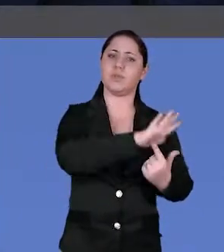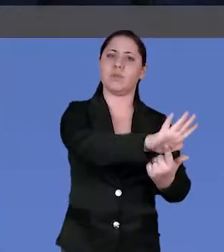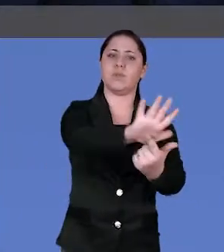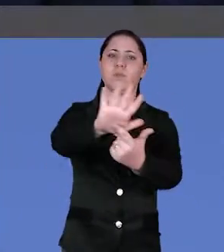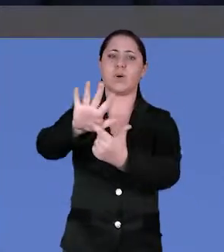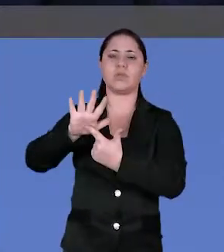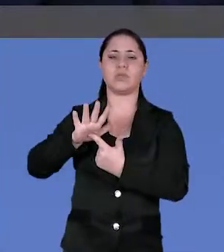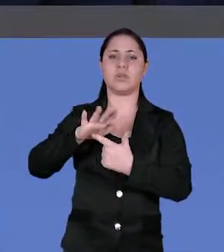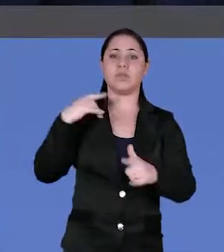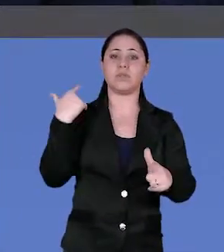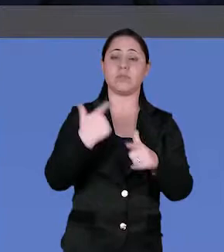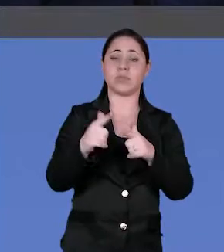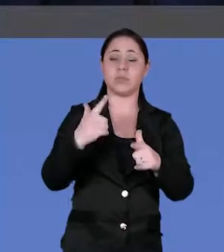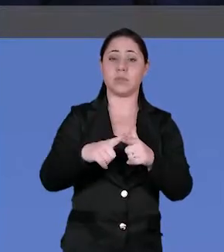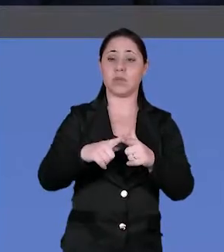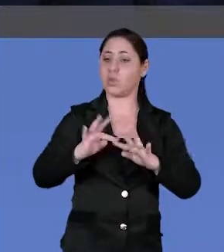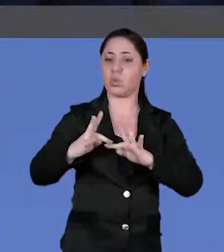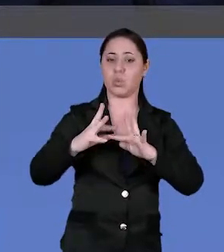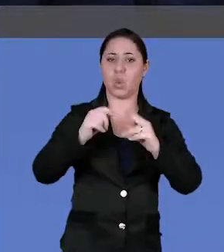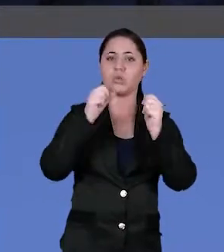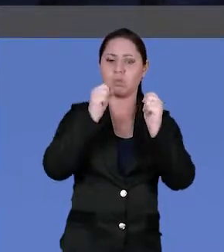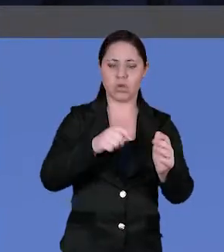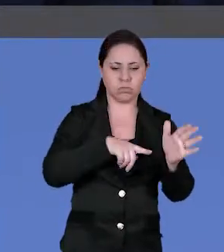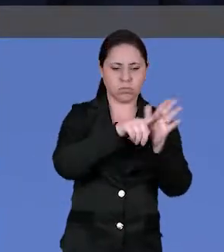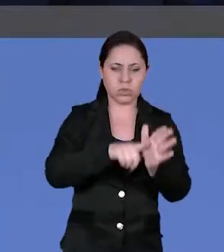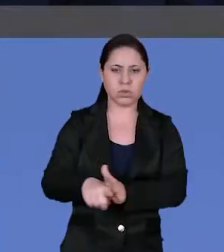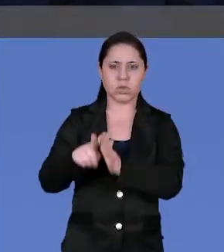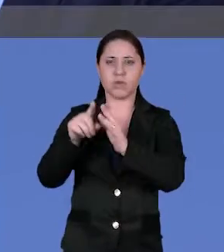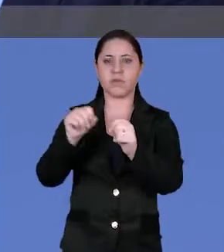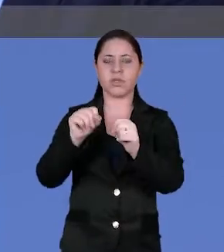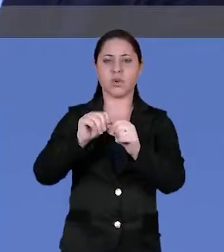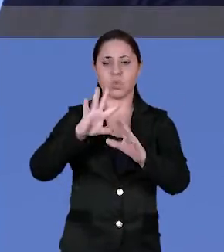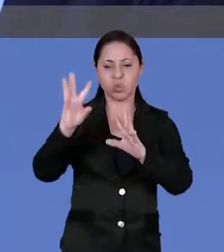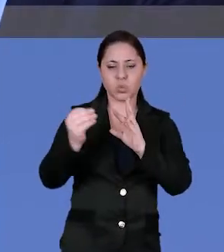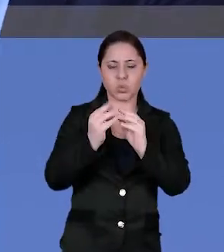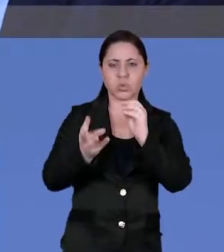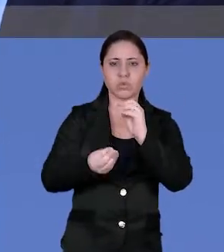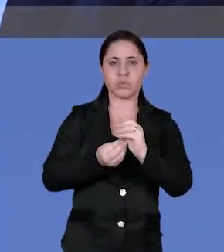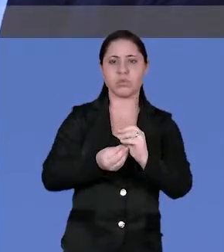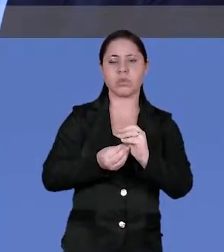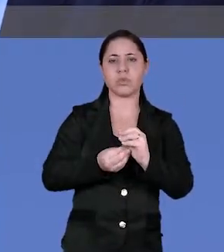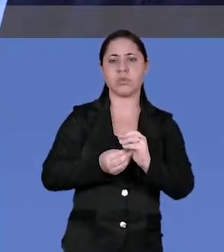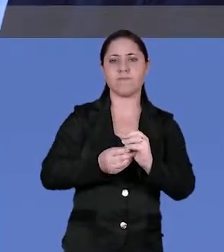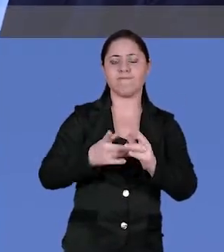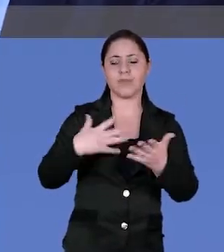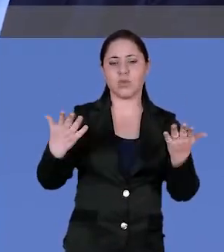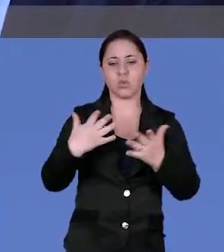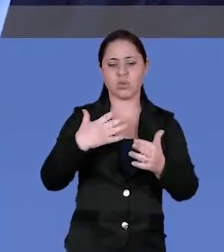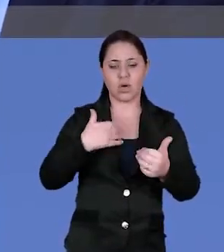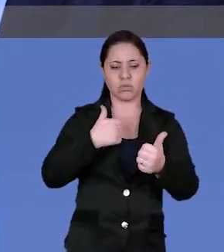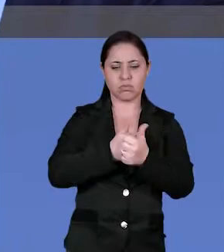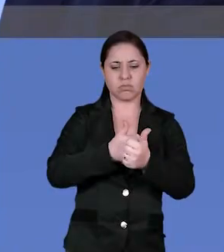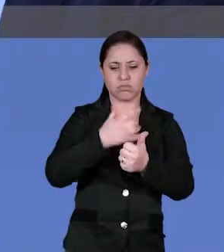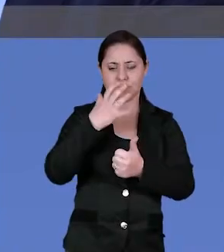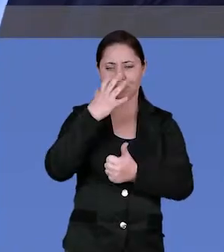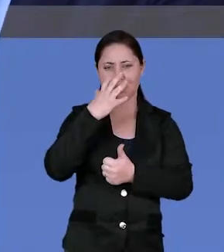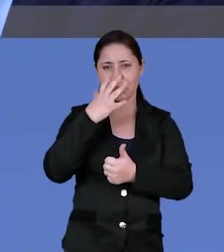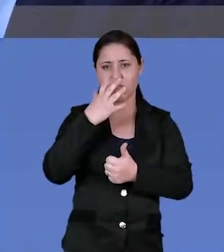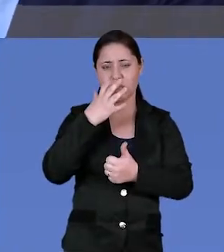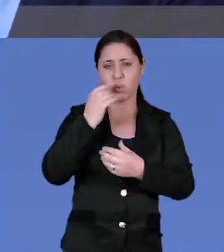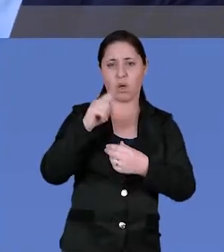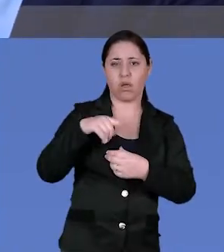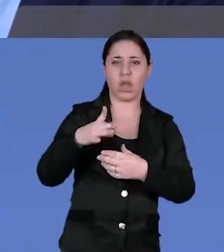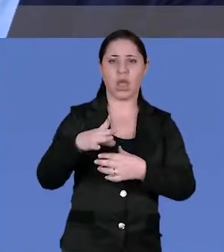um leva os seus problemas, cada um mostra os seus problemas para que a gente possa realmente fazer essa diferença. Nós tivemos acompanhando o